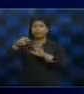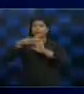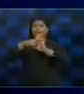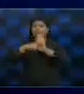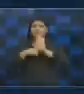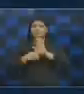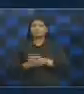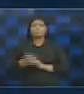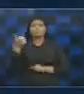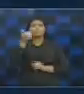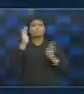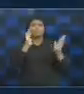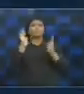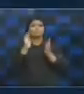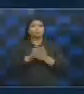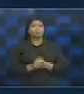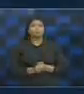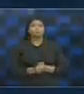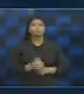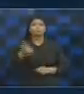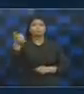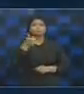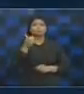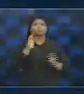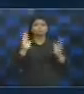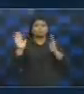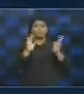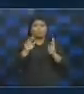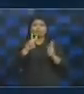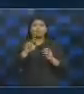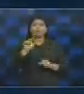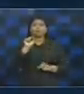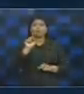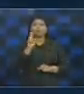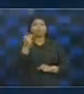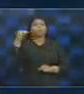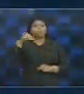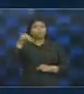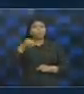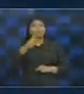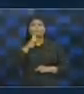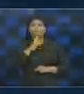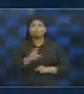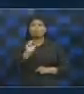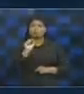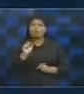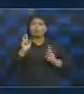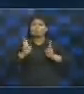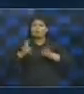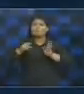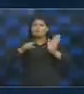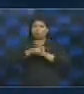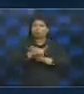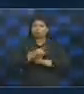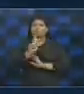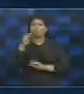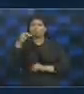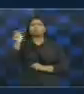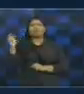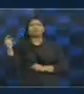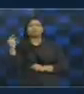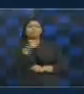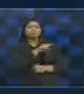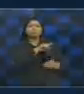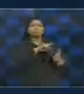bloco. No primeiro bloco, os candidatos terão 2 minutos para responder a uma mesma pergunta feita pela produção